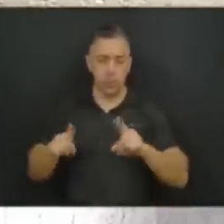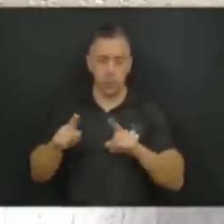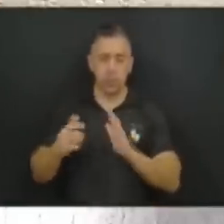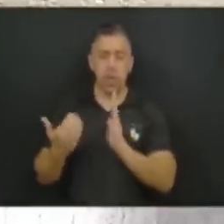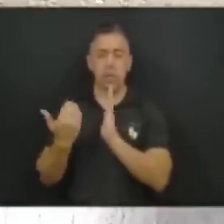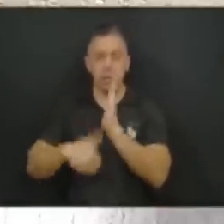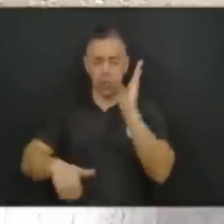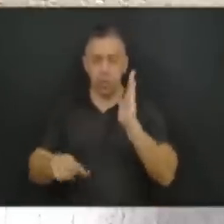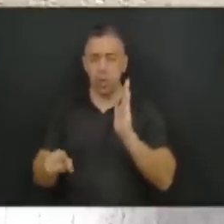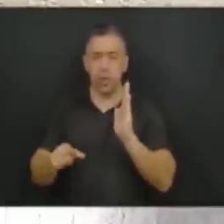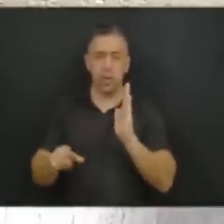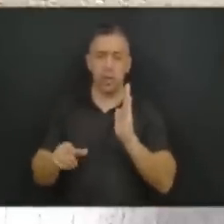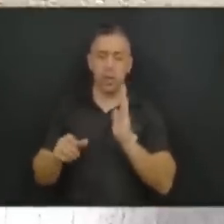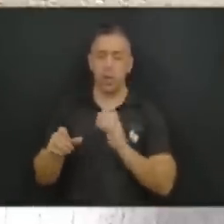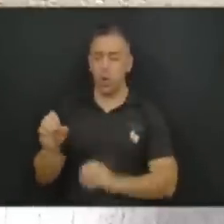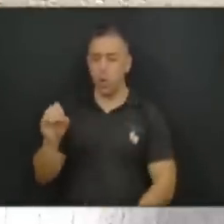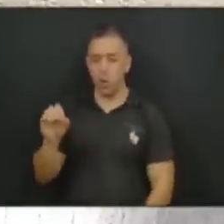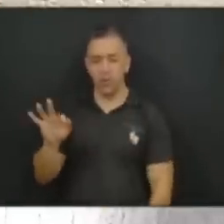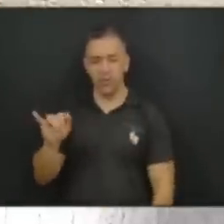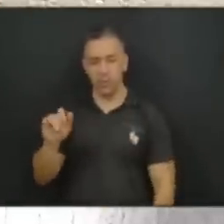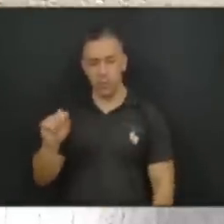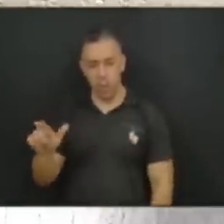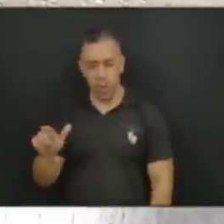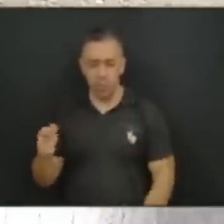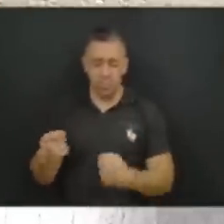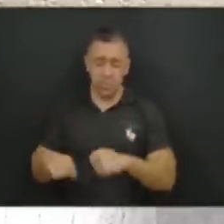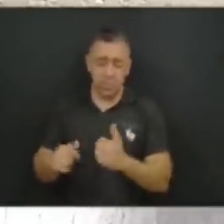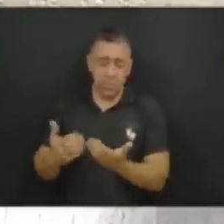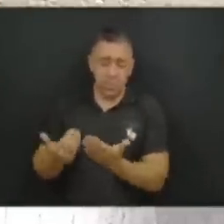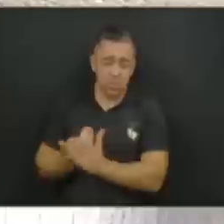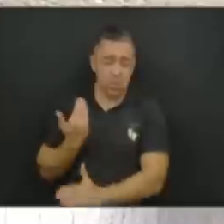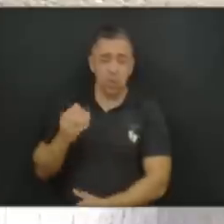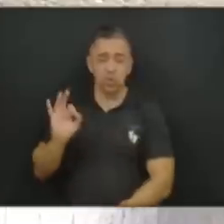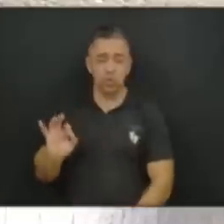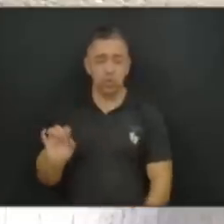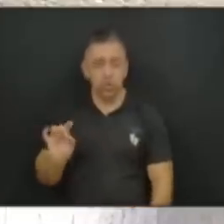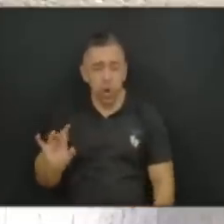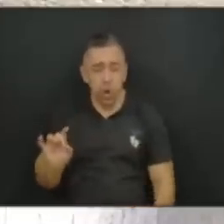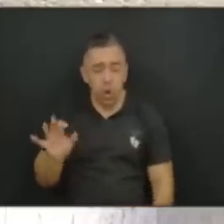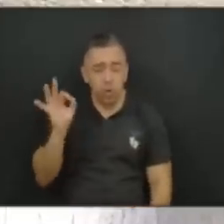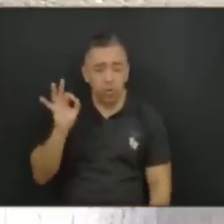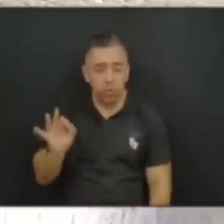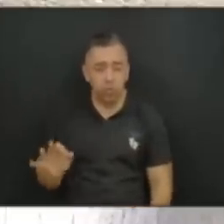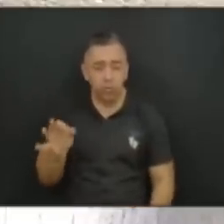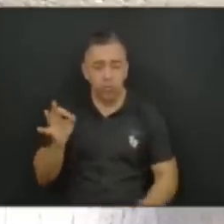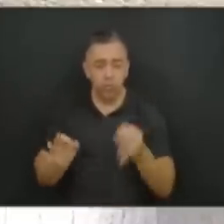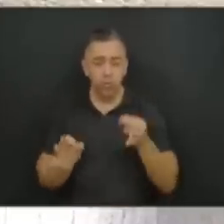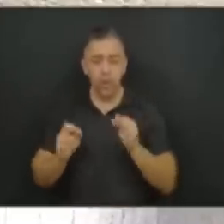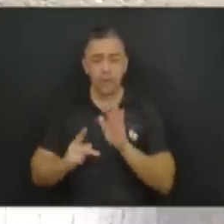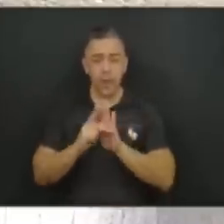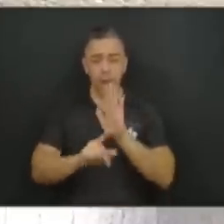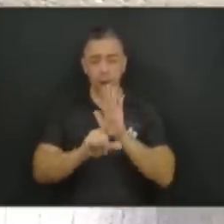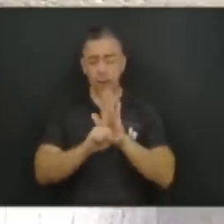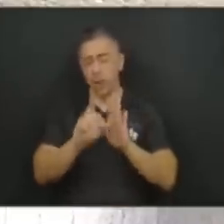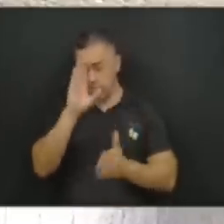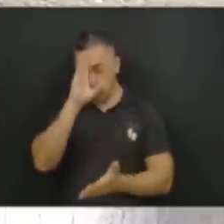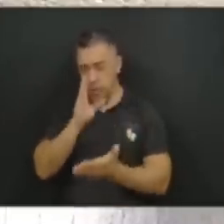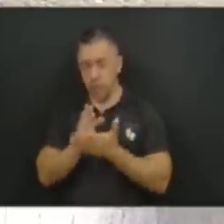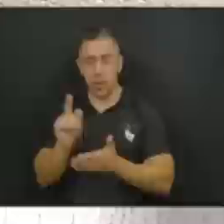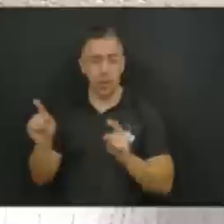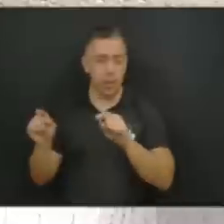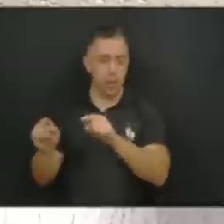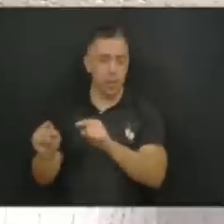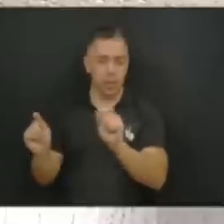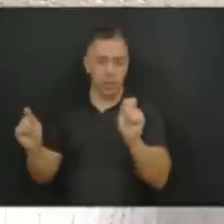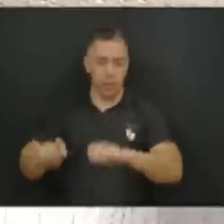desvalorizar os nossos oficiais apenas e tão somente fazer justiça e esse projeto de lei Eu acredito que ele vem